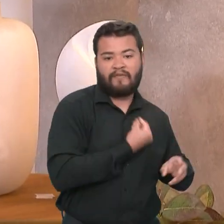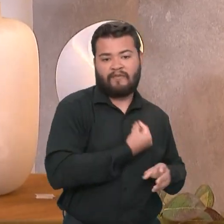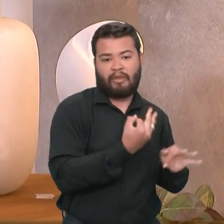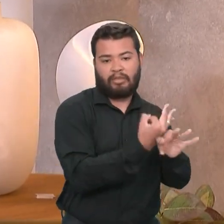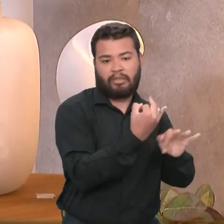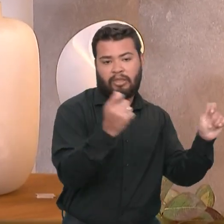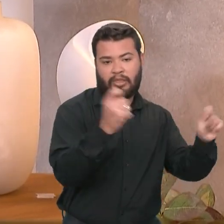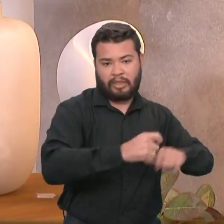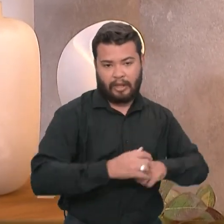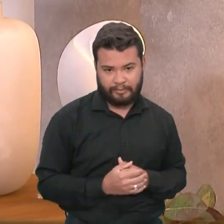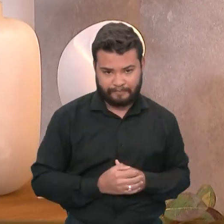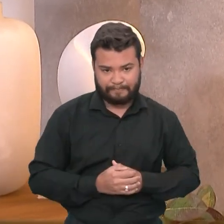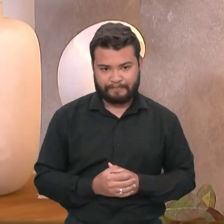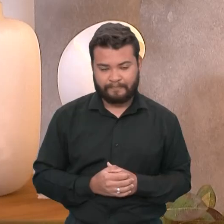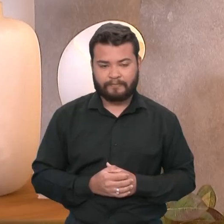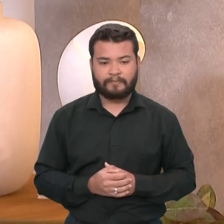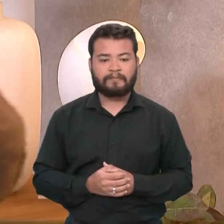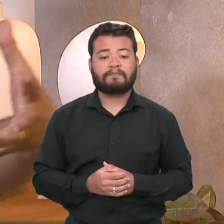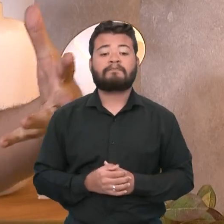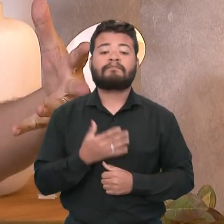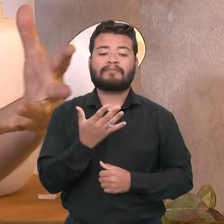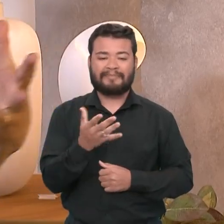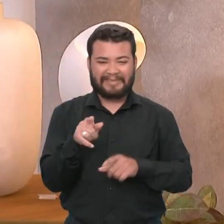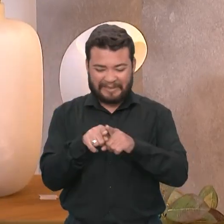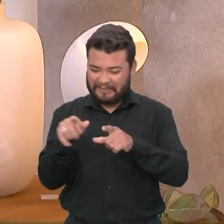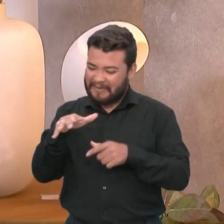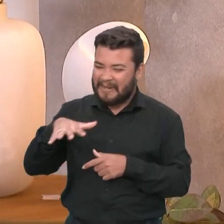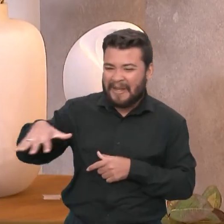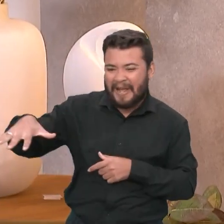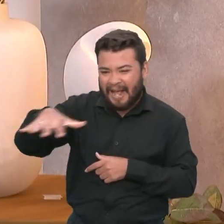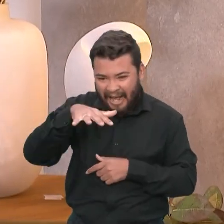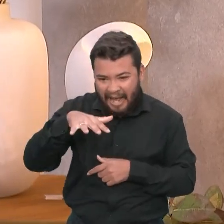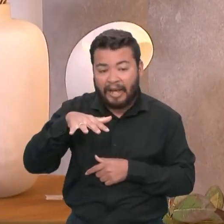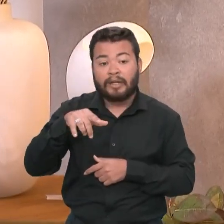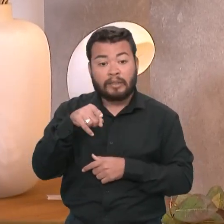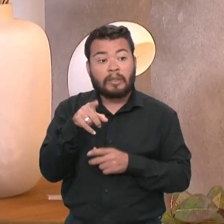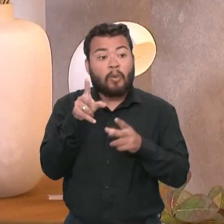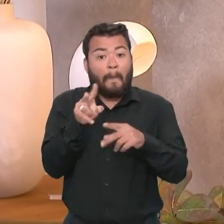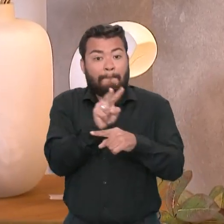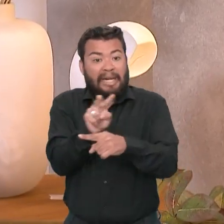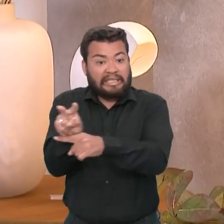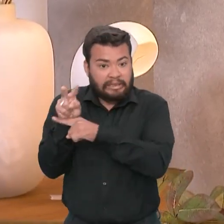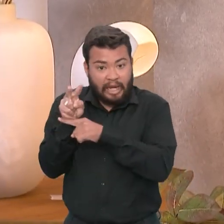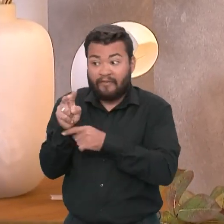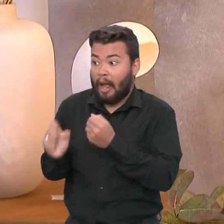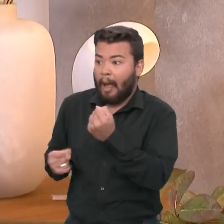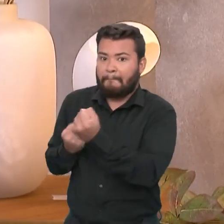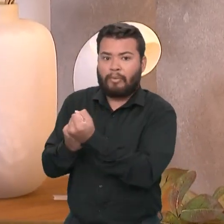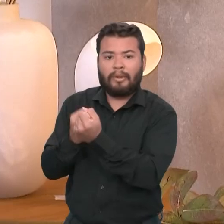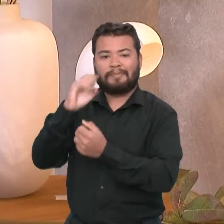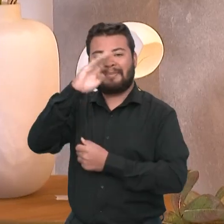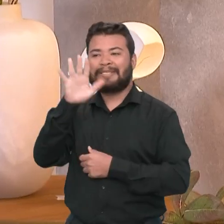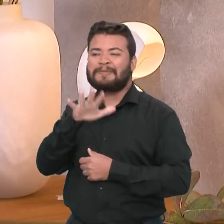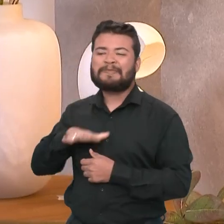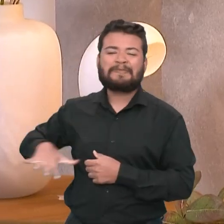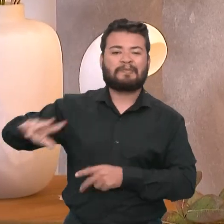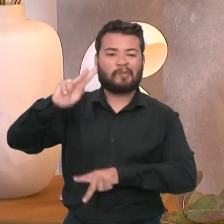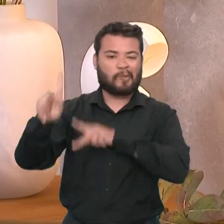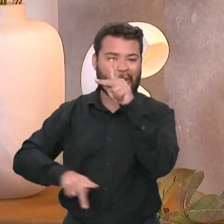temporal, preservam para a sociedade brasileira como um todo, ela é muito grande. No